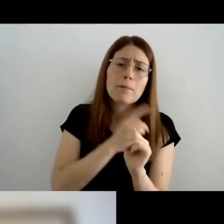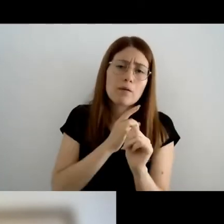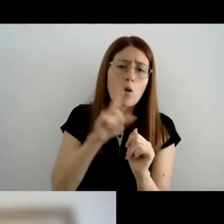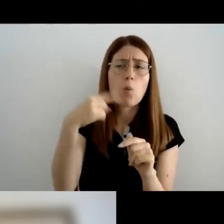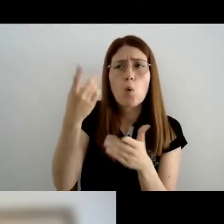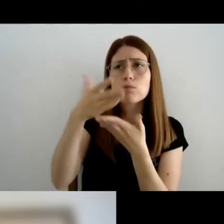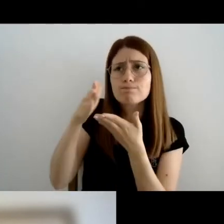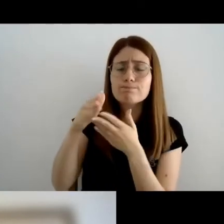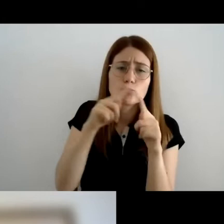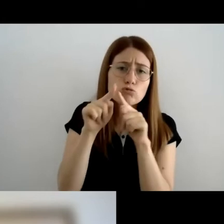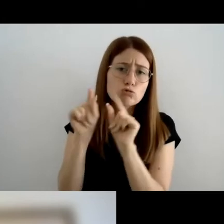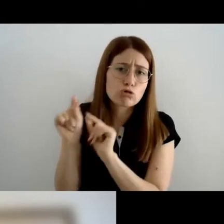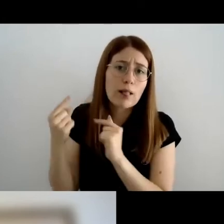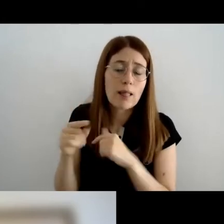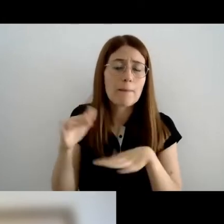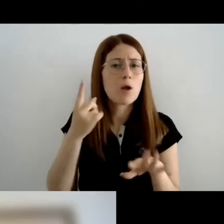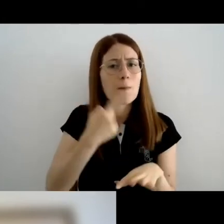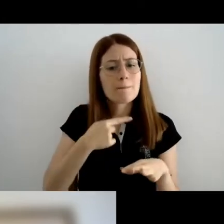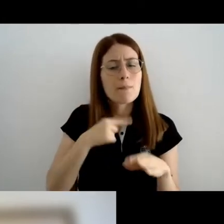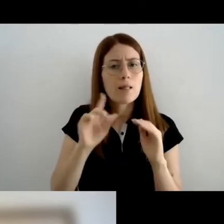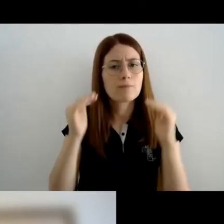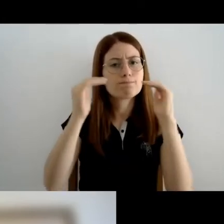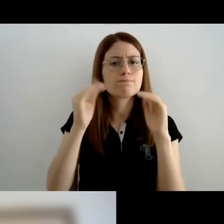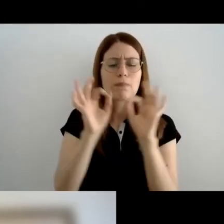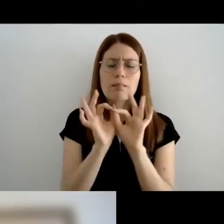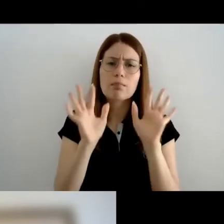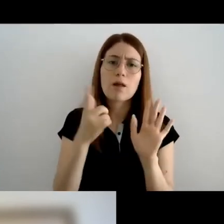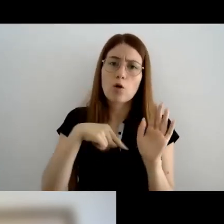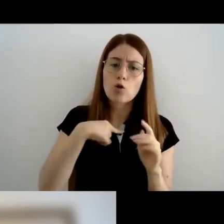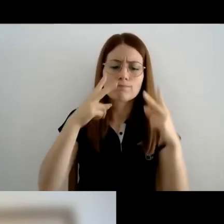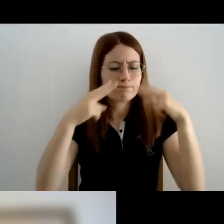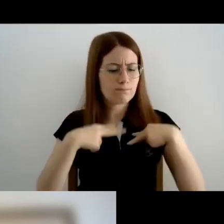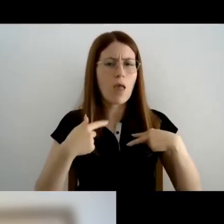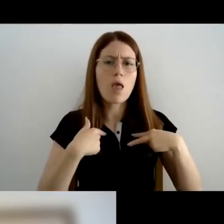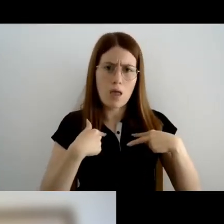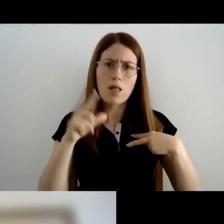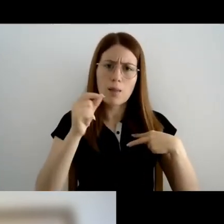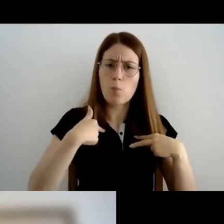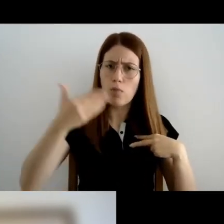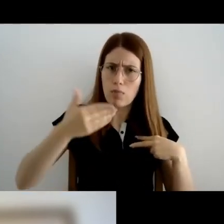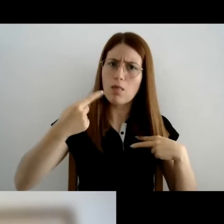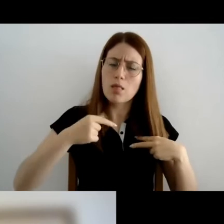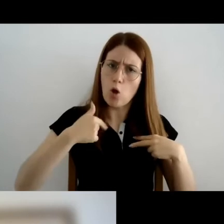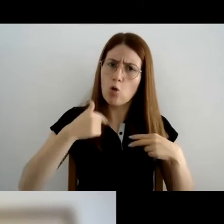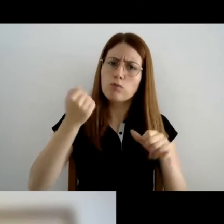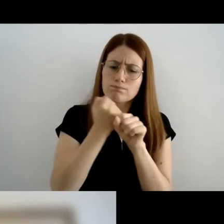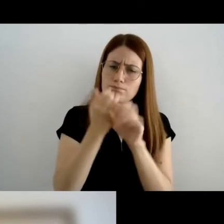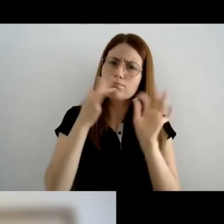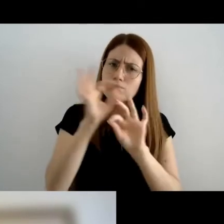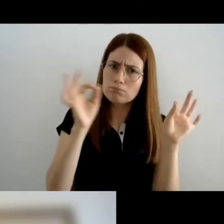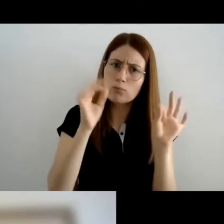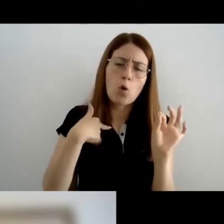exceções. Nós temos é que nos colocar como tal e temos que ser os primeiros a ver-nos como tal, ver-nos como um serviço de excelência e não